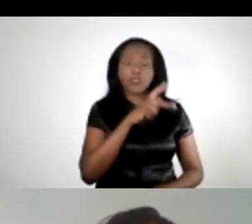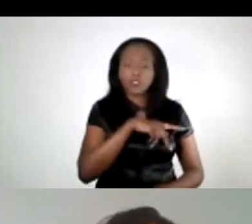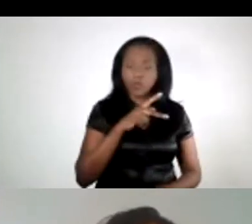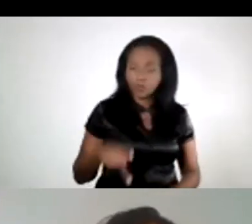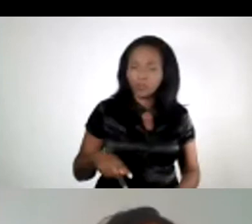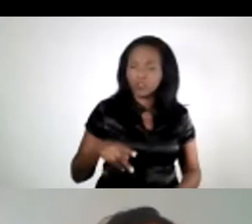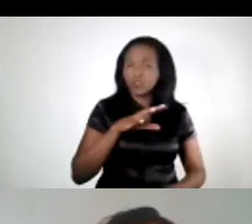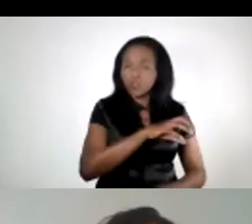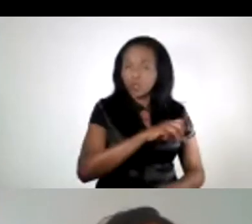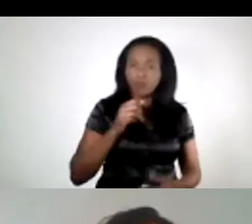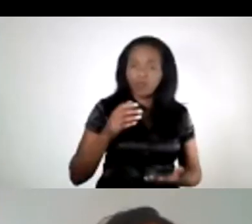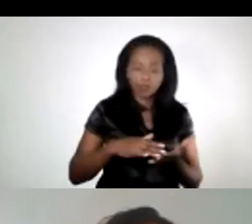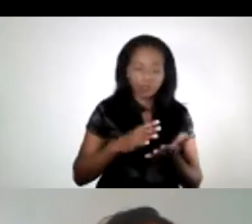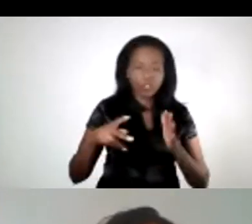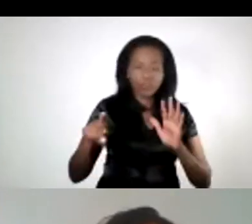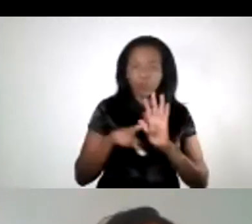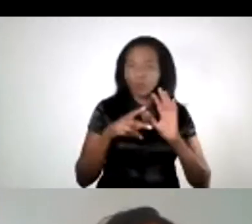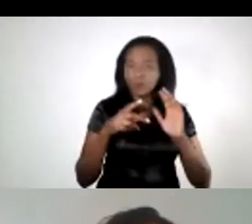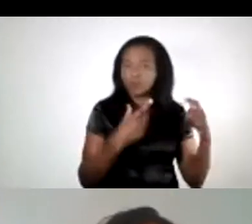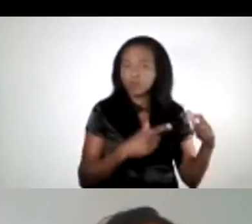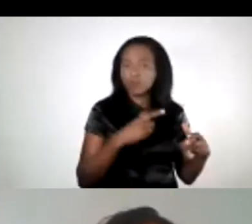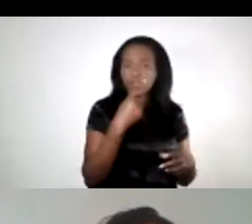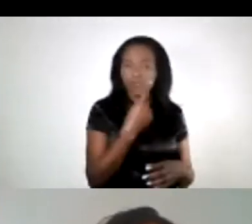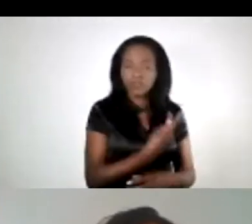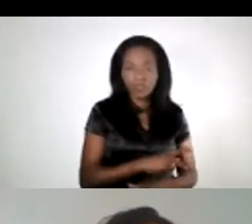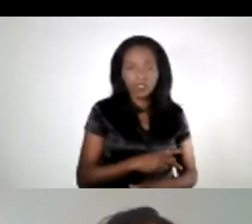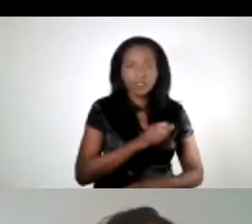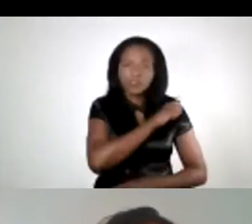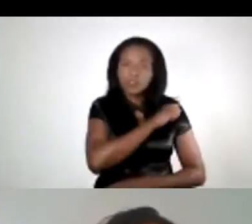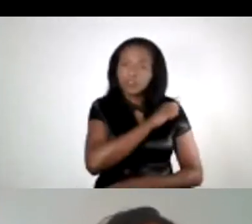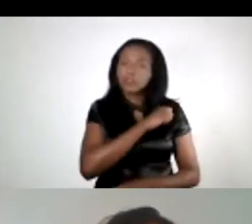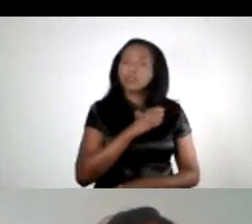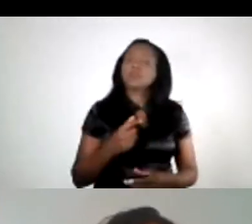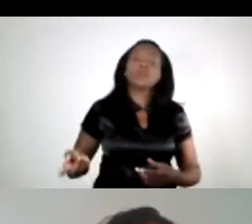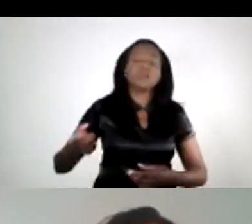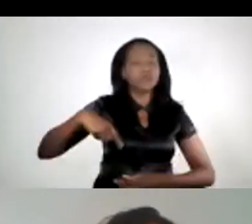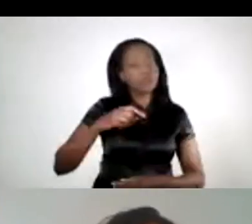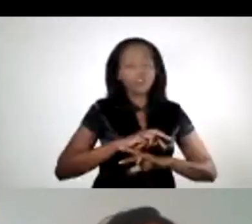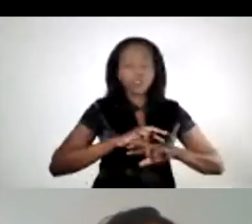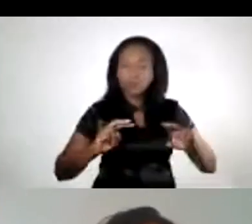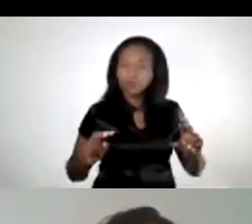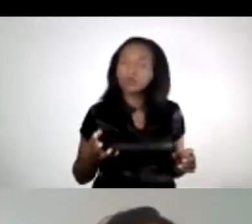sua comunidade, esse aluno, a gente tem recebido devolutiva de crianças